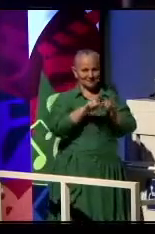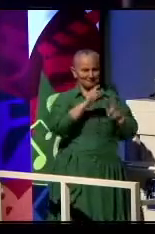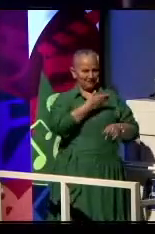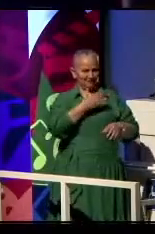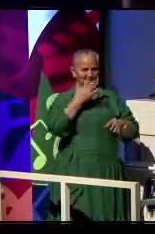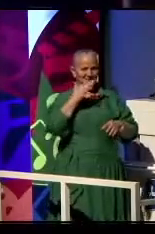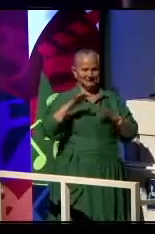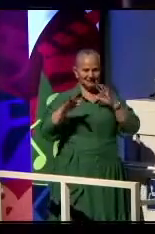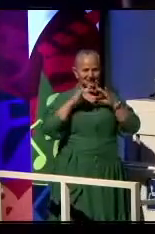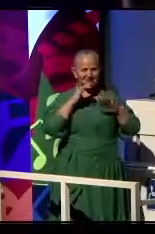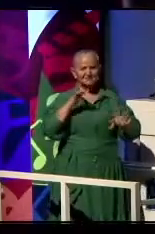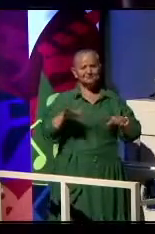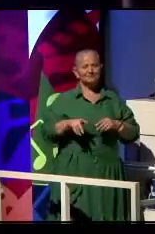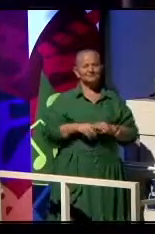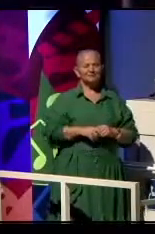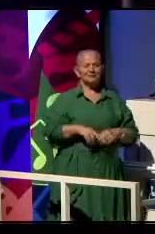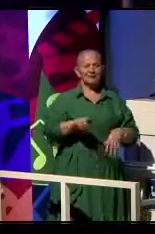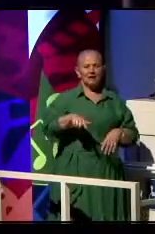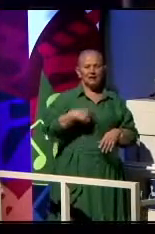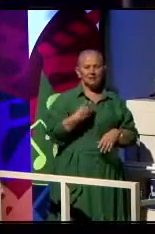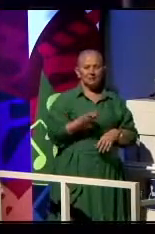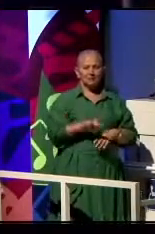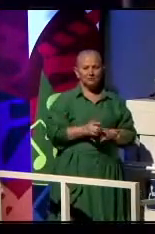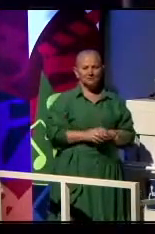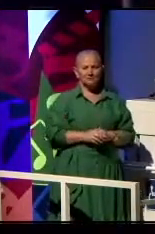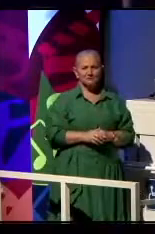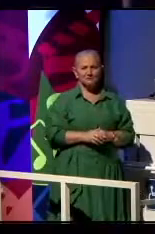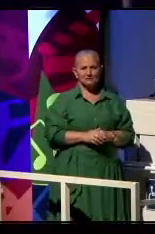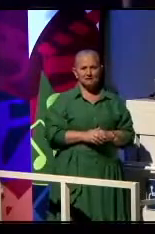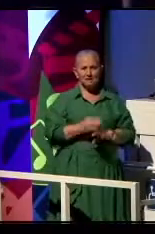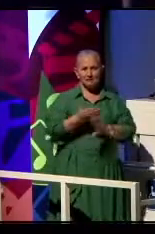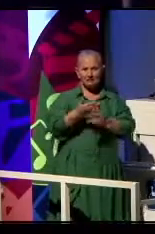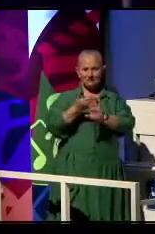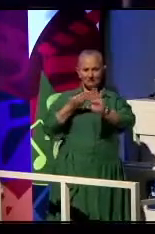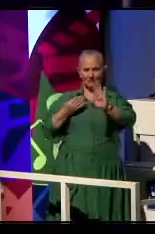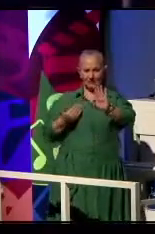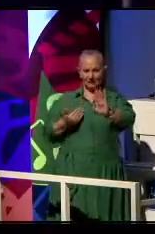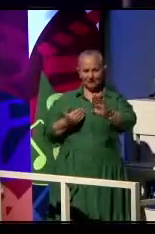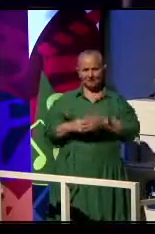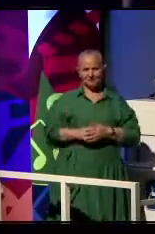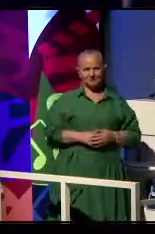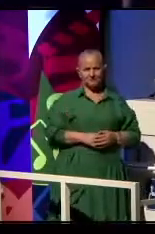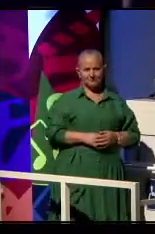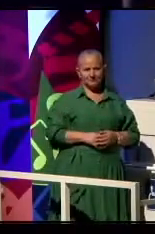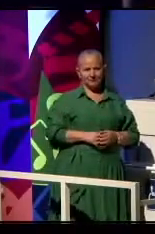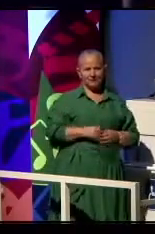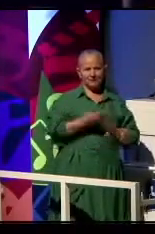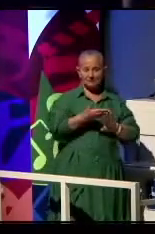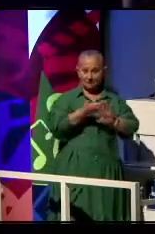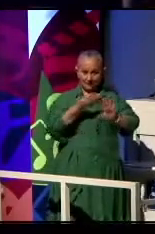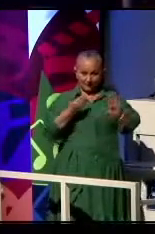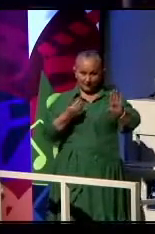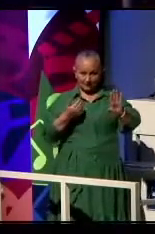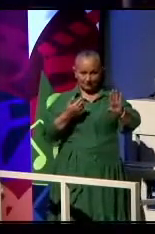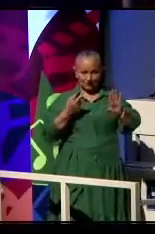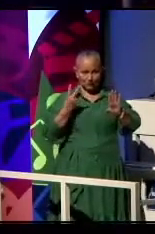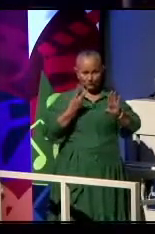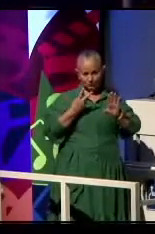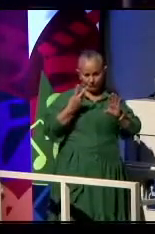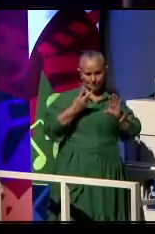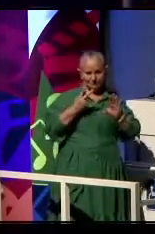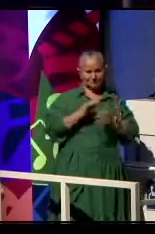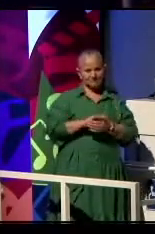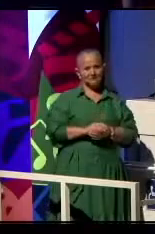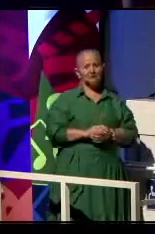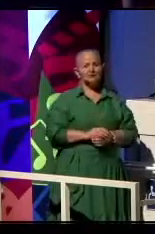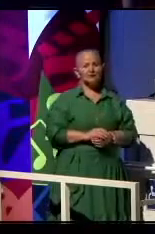14 Bis é o seguinte, depois eles separam, né, o Flávio Venturini, ele se separa do grupo 14 Bis. Mas